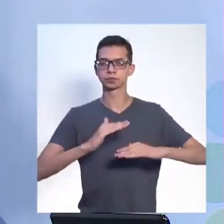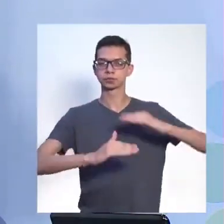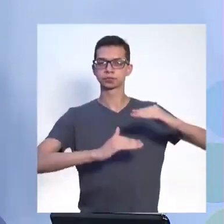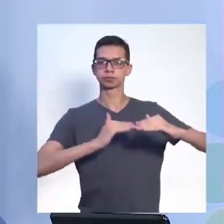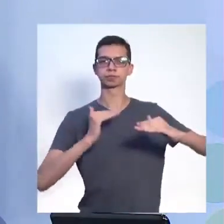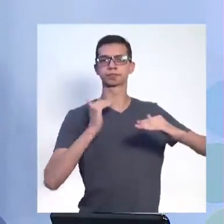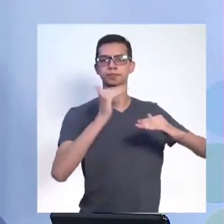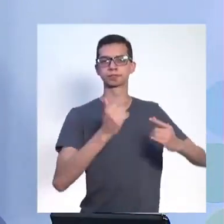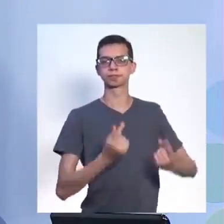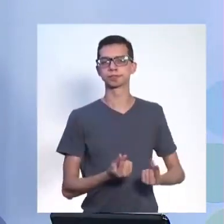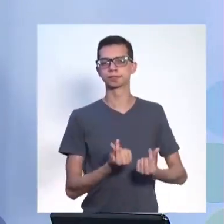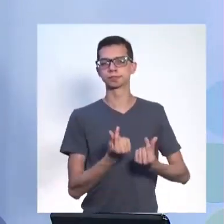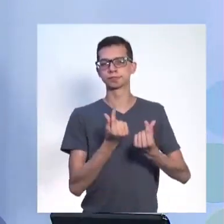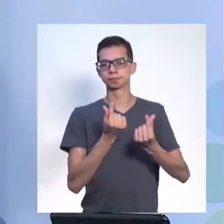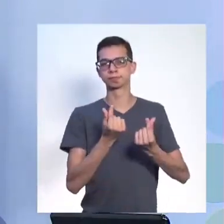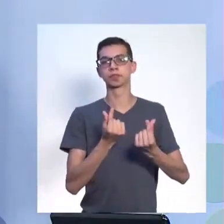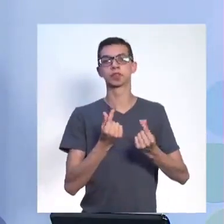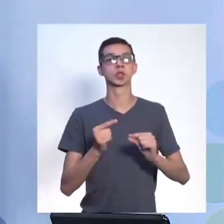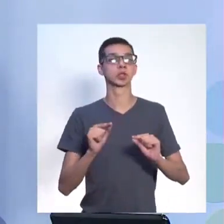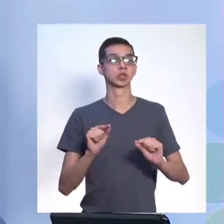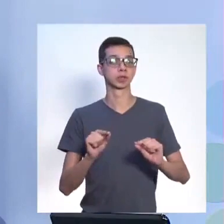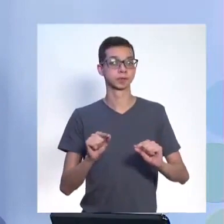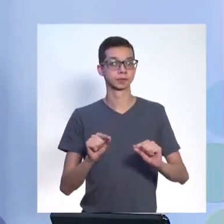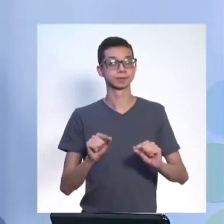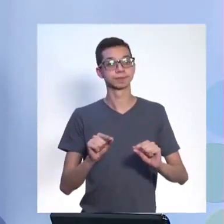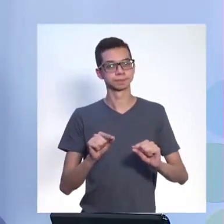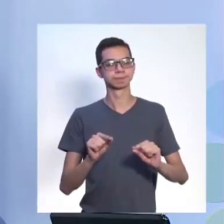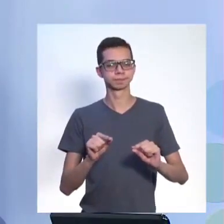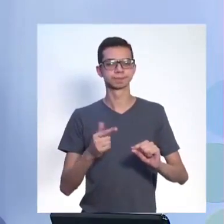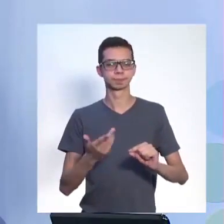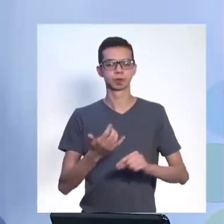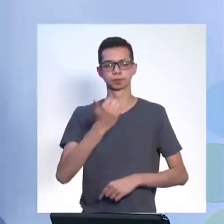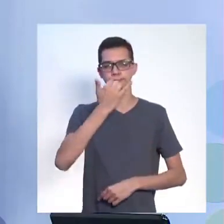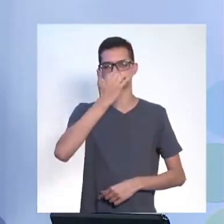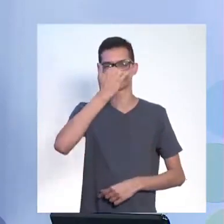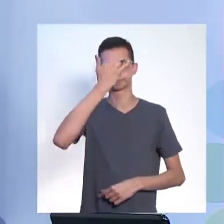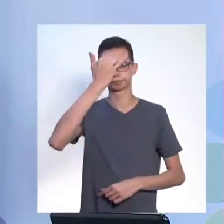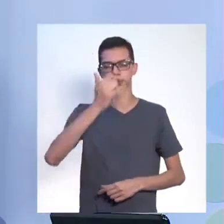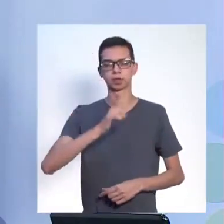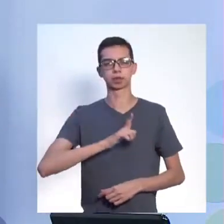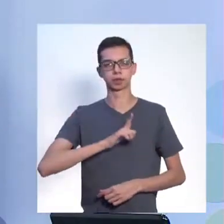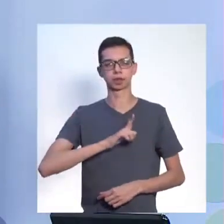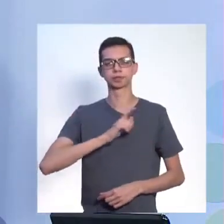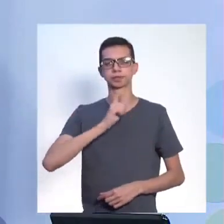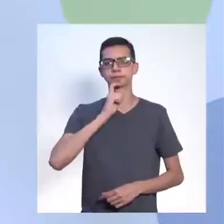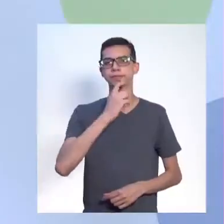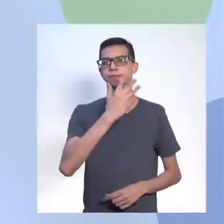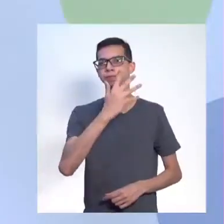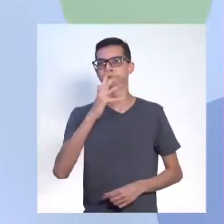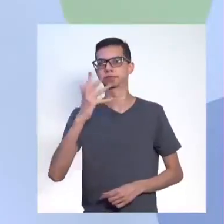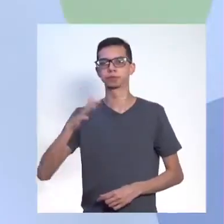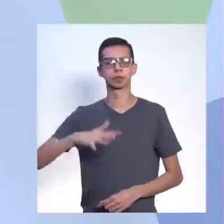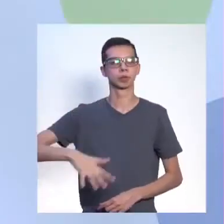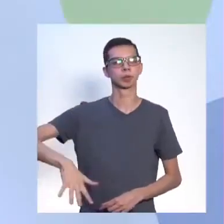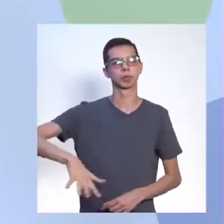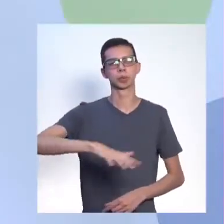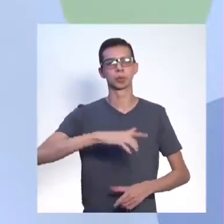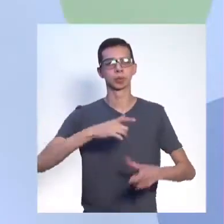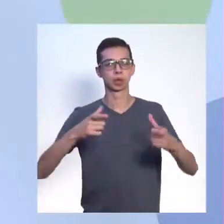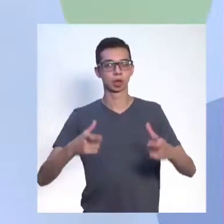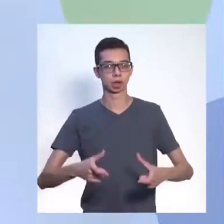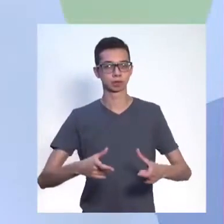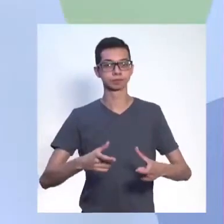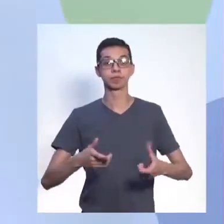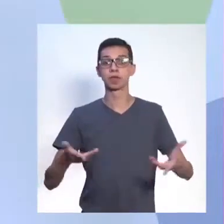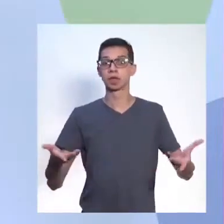mais ricos, eles acabaram diretamente afetando aí o seu meio ambiente. Perfeito, professora? Perfeito. Agora a gente tem um vídeo,